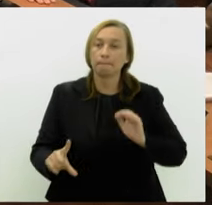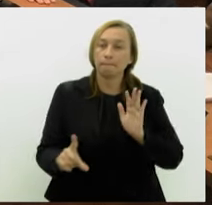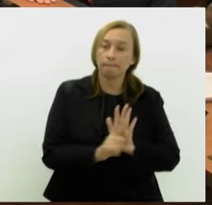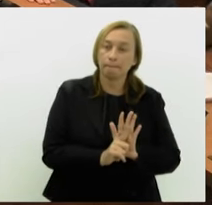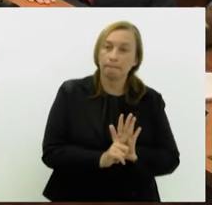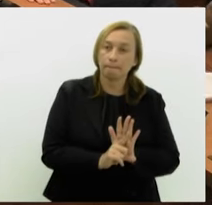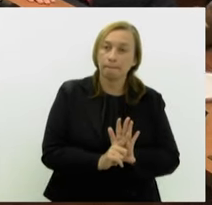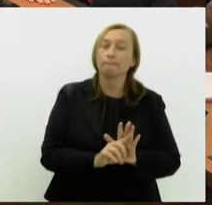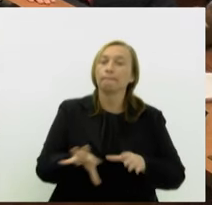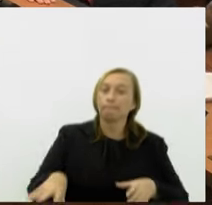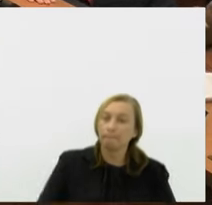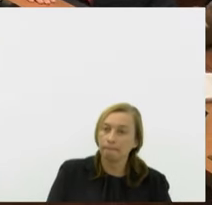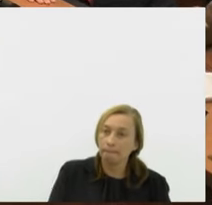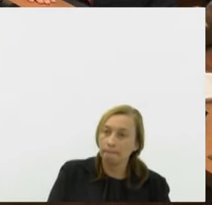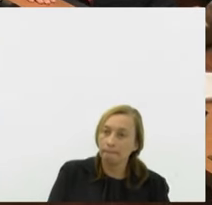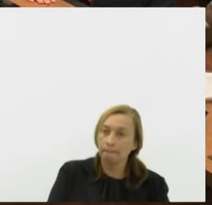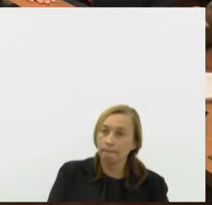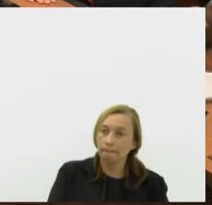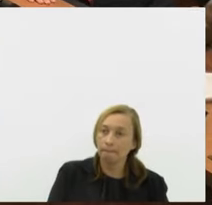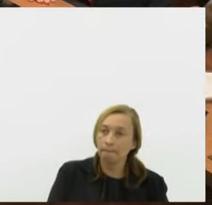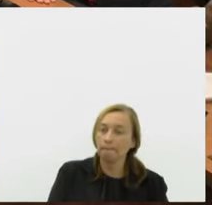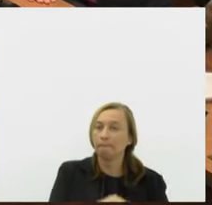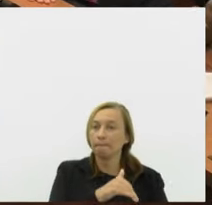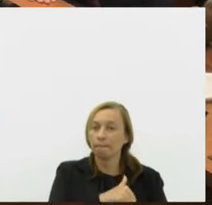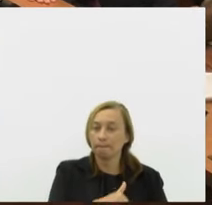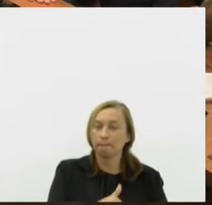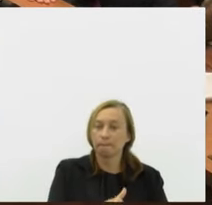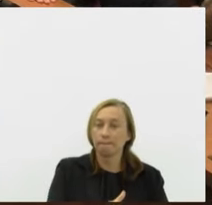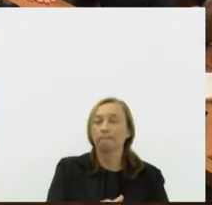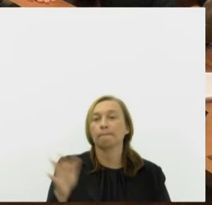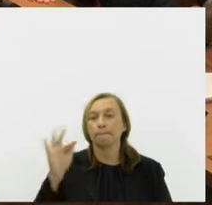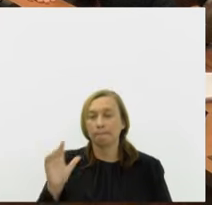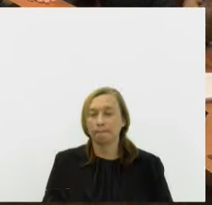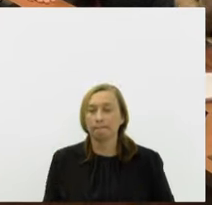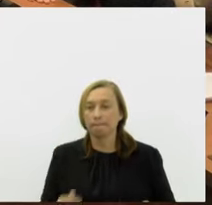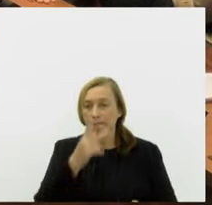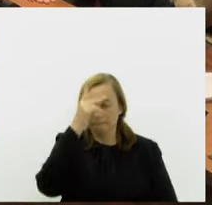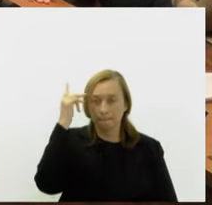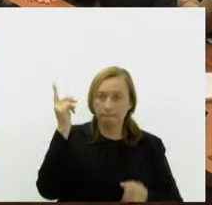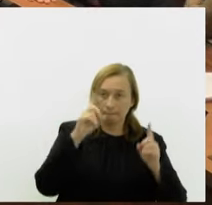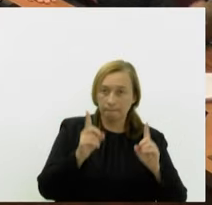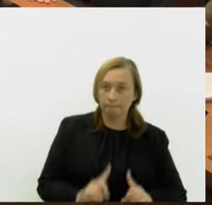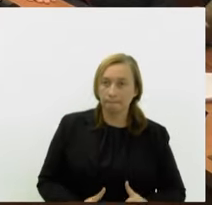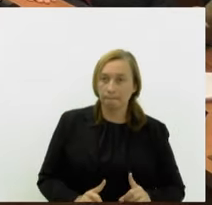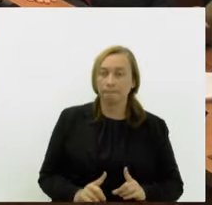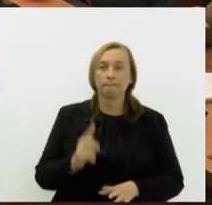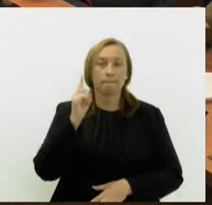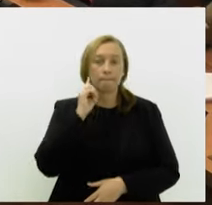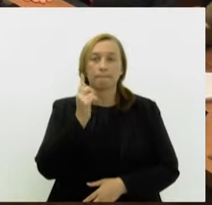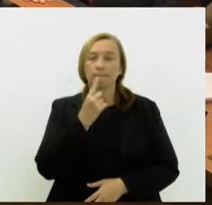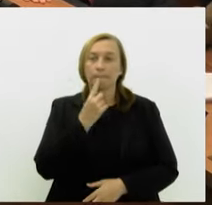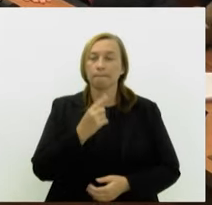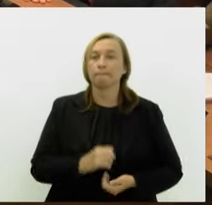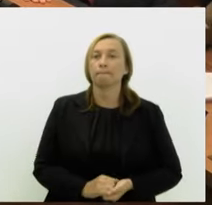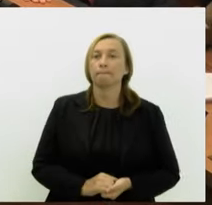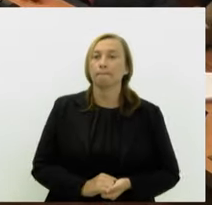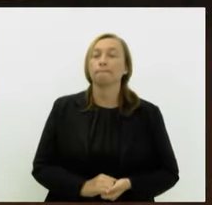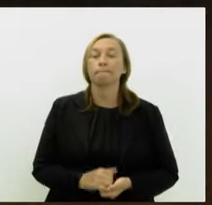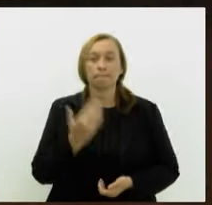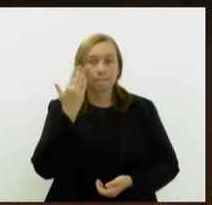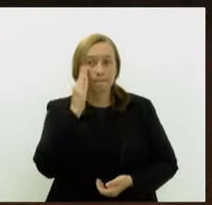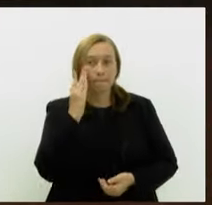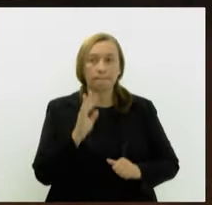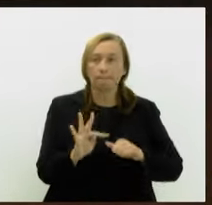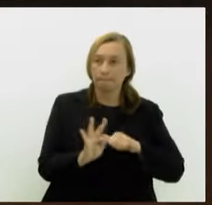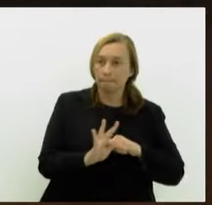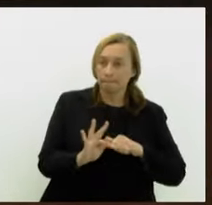e incluir, mandando a Secretaria da Fazenda para incluir as pessoas com deficiência auditiva. Nesse entendi. Momento.